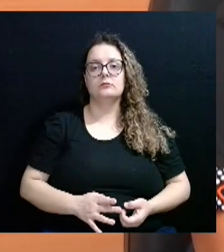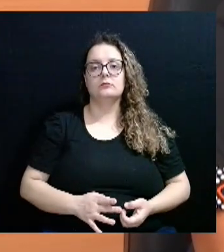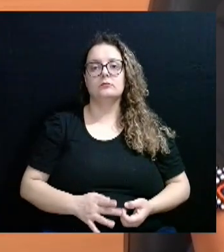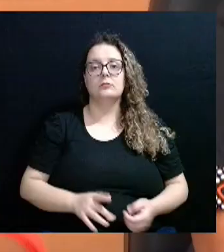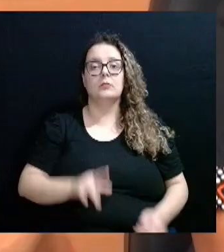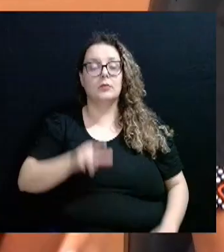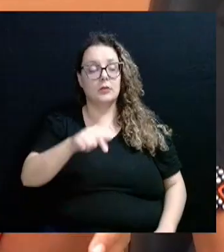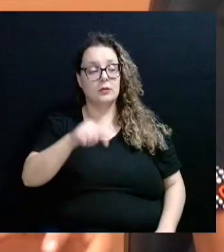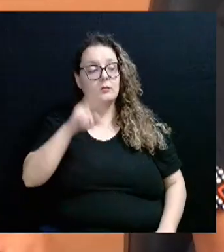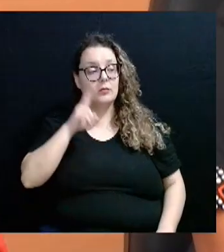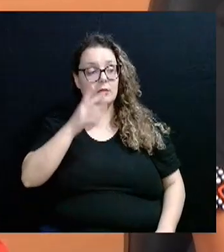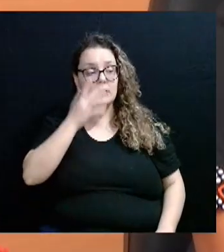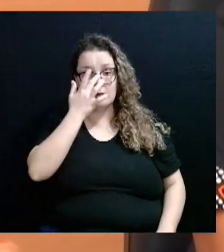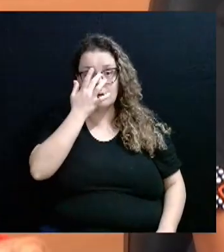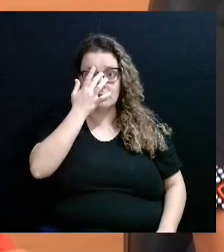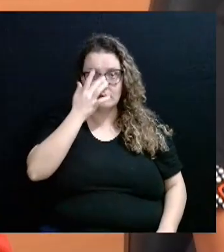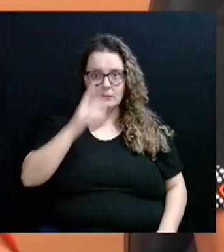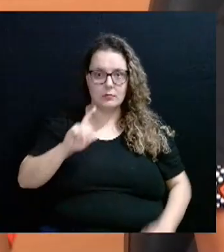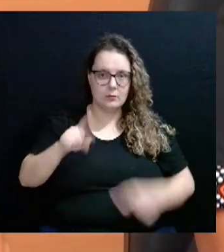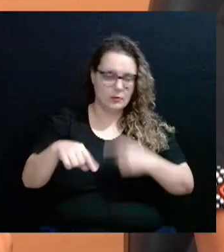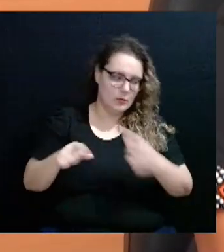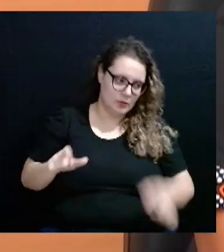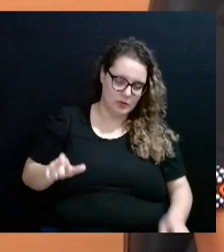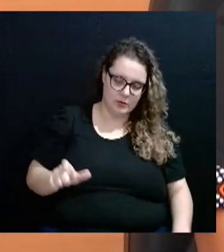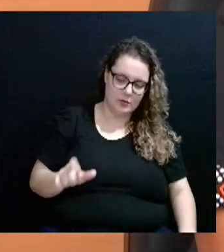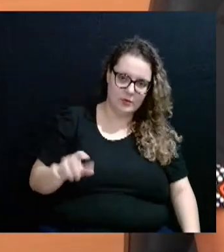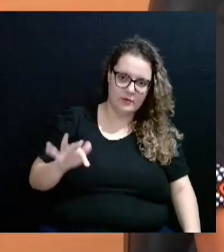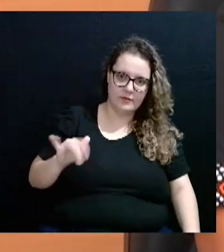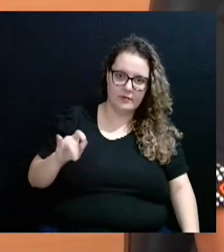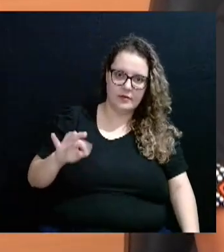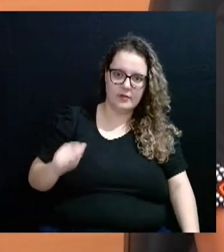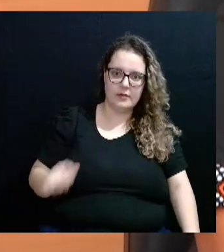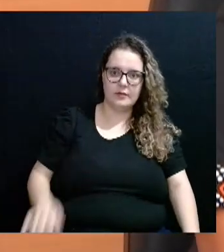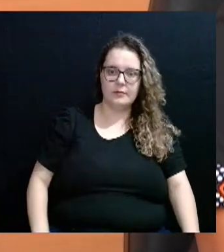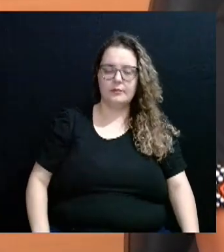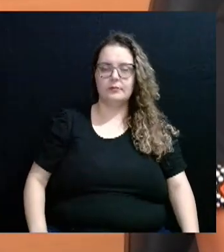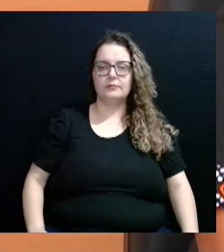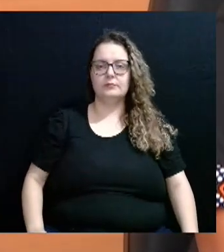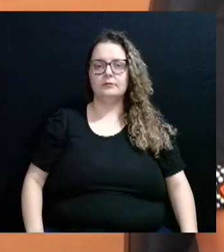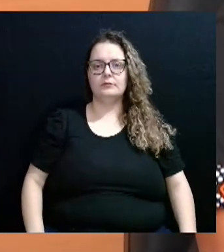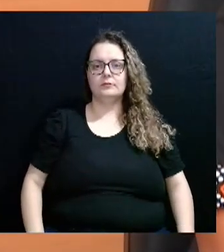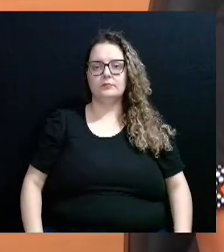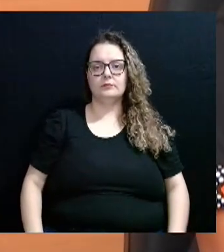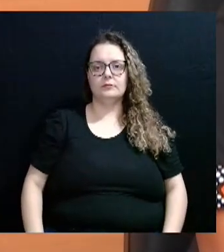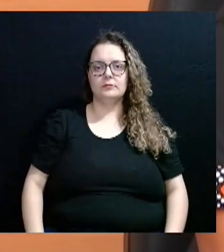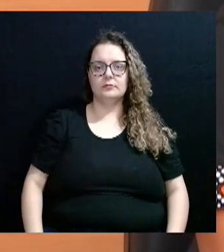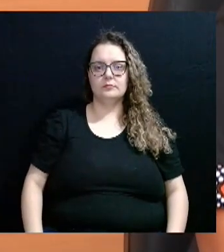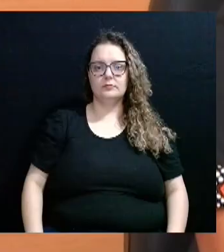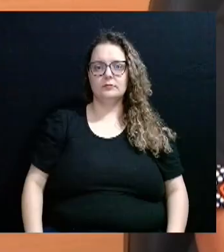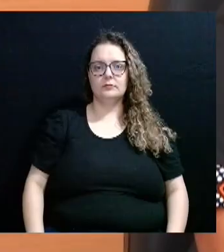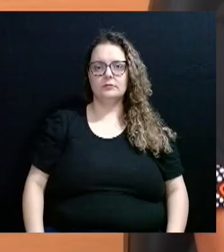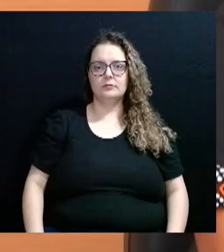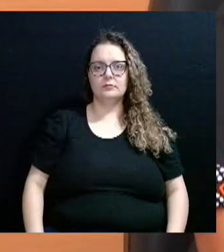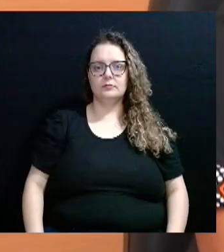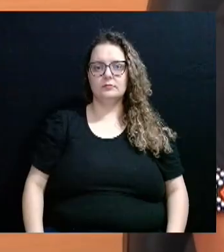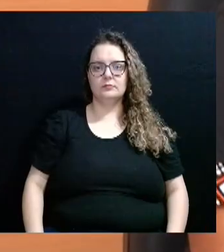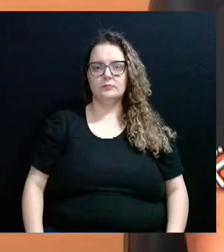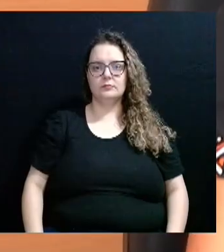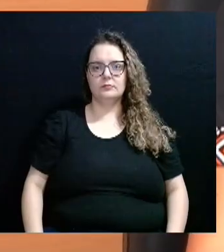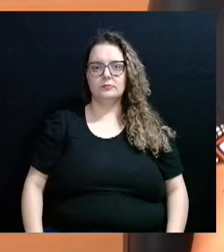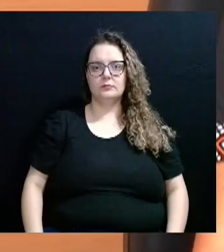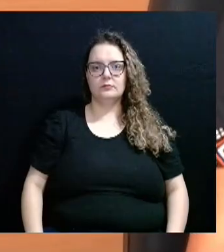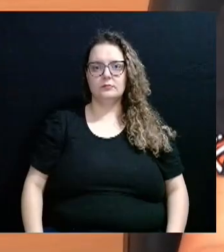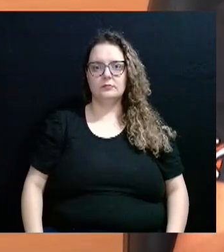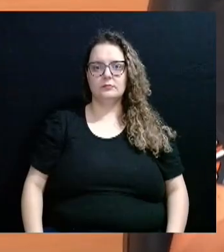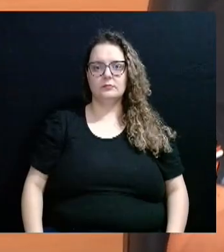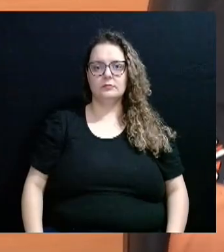numa outra fita, e também já naquele período mesmo, uma fita gravada na escola, tinha uns